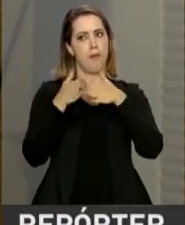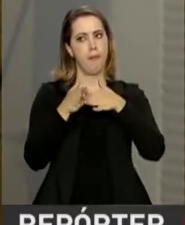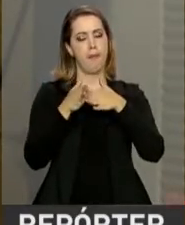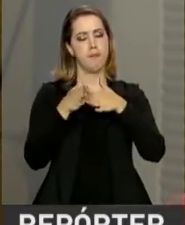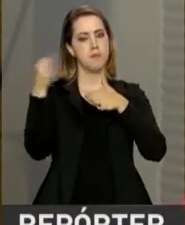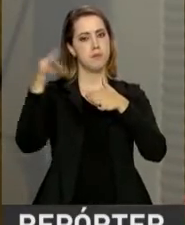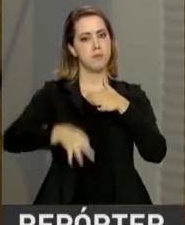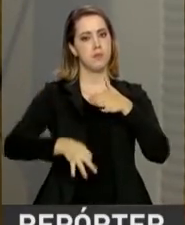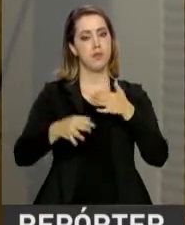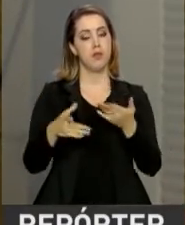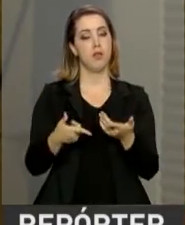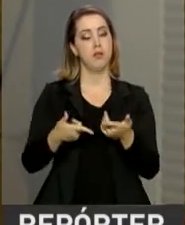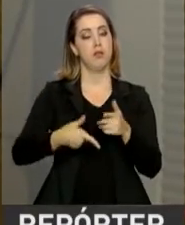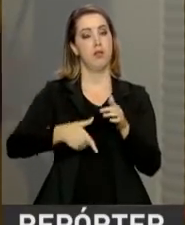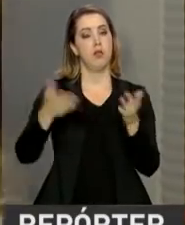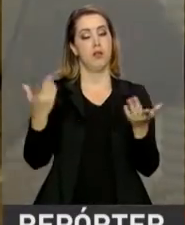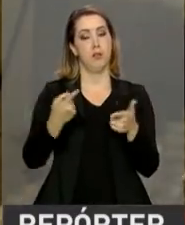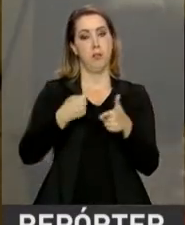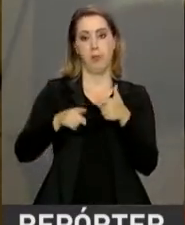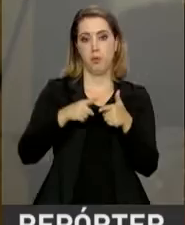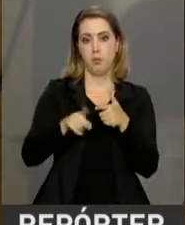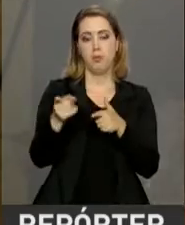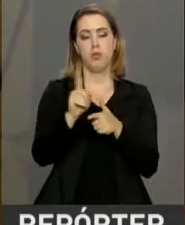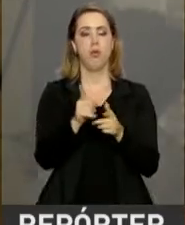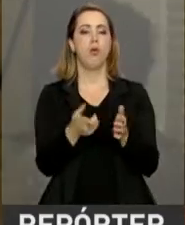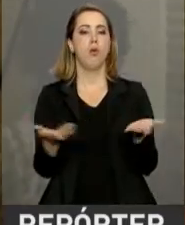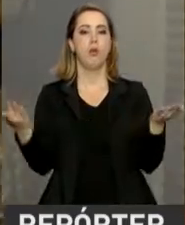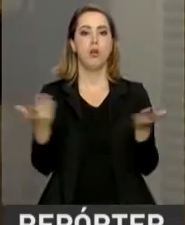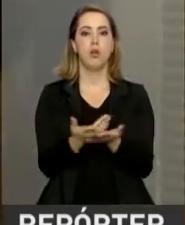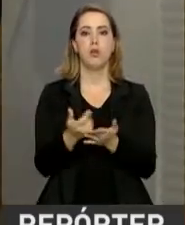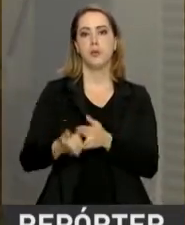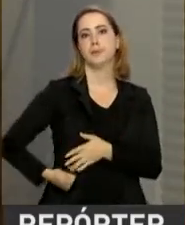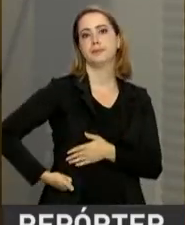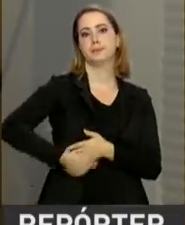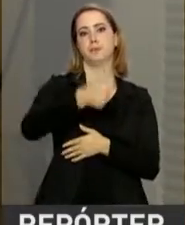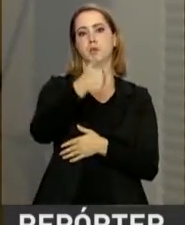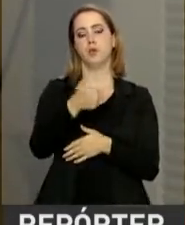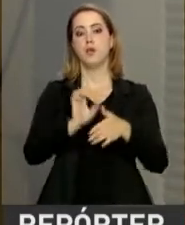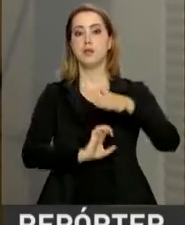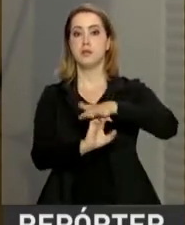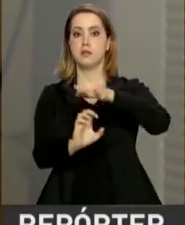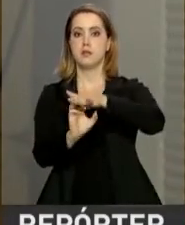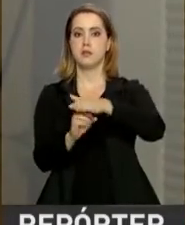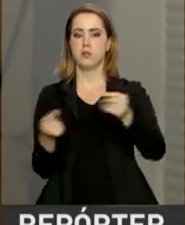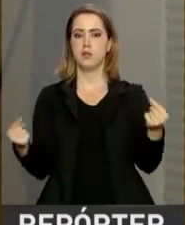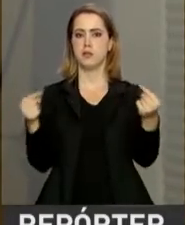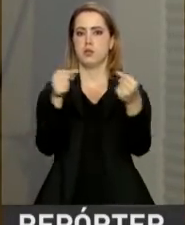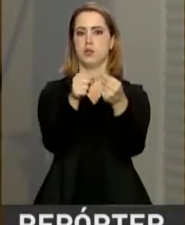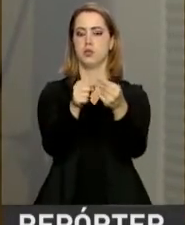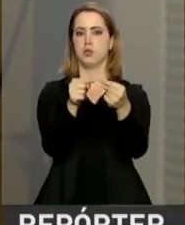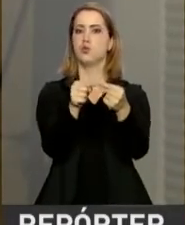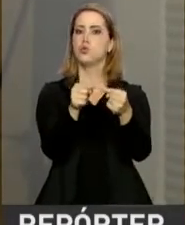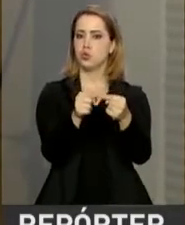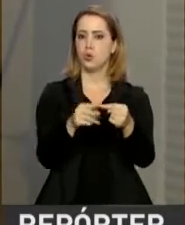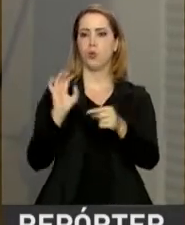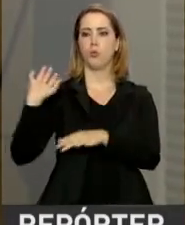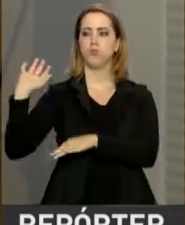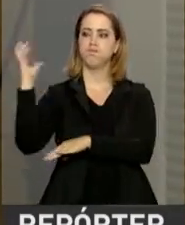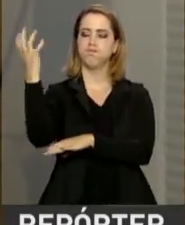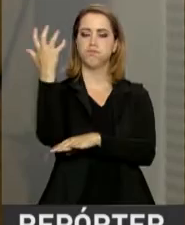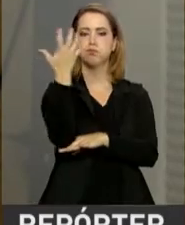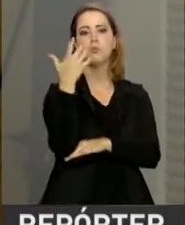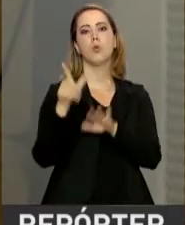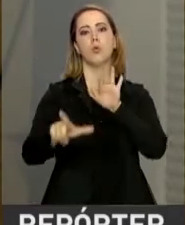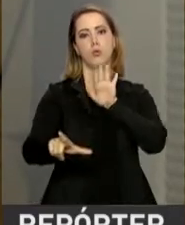unidos vai passar a ser um bônus aquelas empresas que se adequarem à legislação ambiental aquelas empresas que promoverem